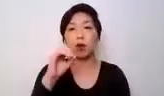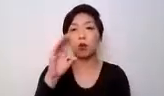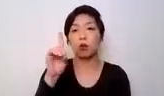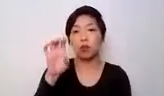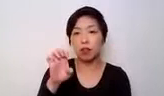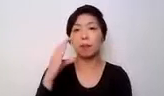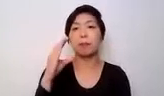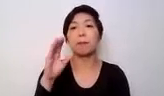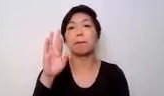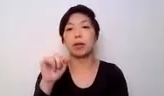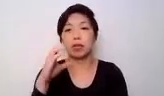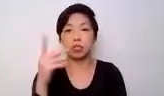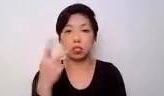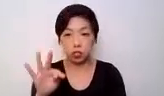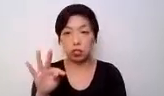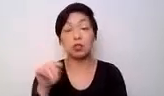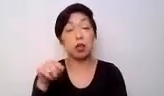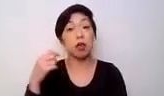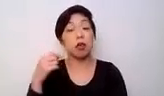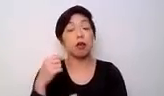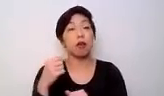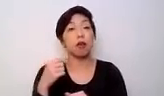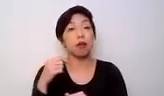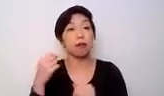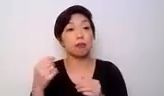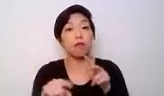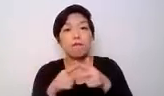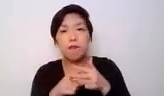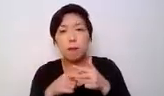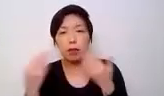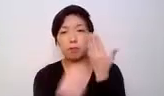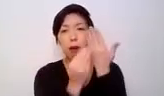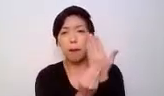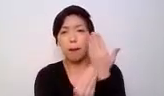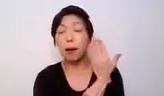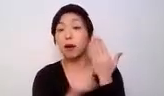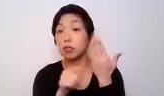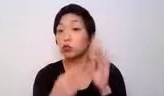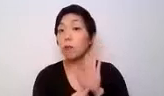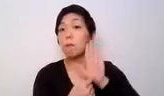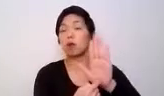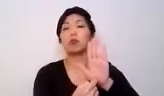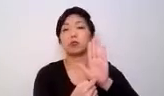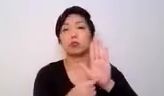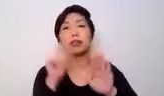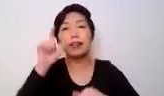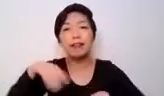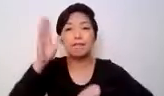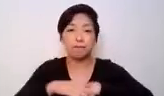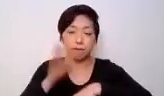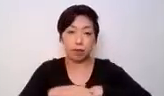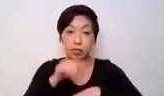a história da mão que fez o mausoléu e no exemplar de Carlos Marighella esse memorial ele